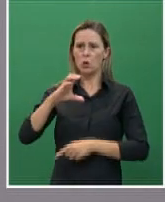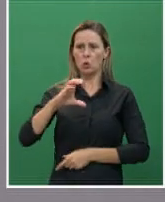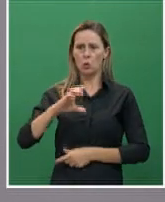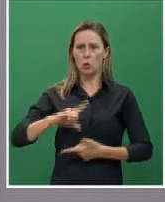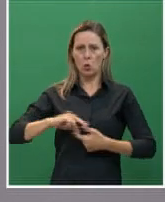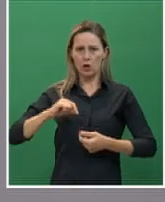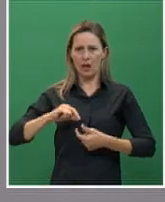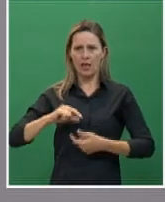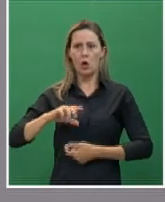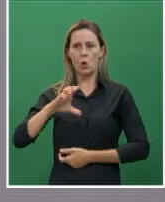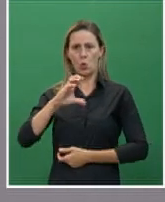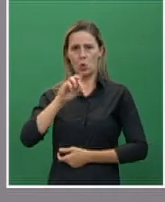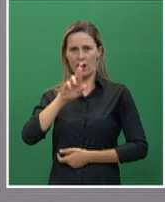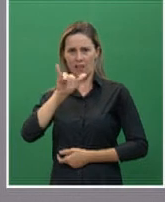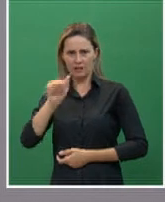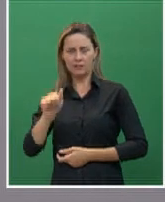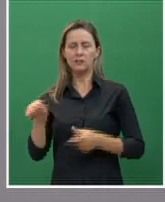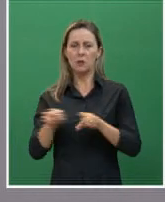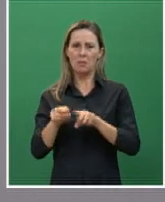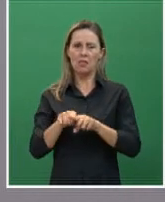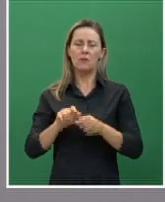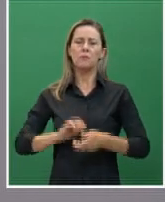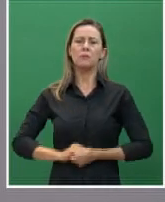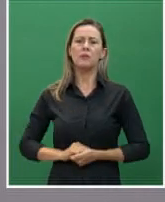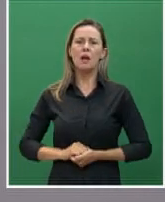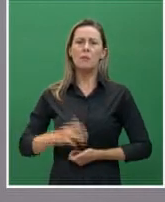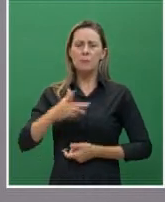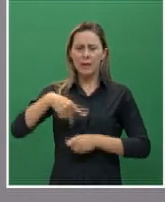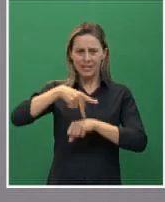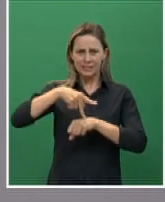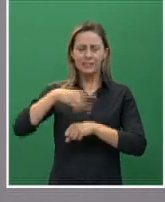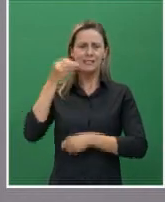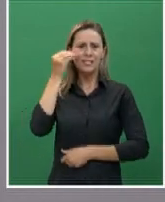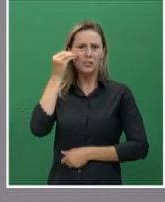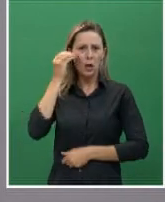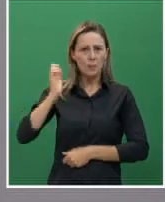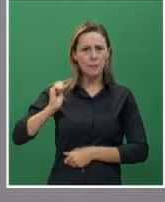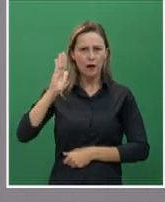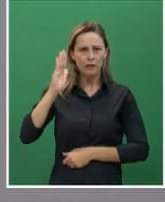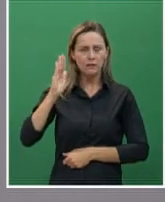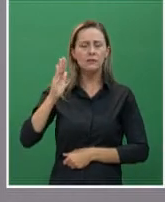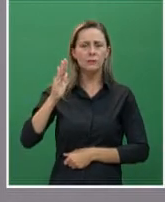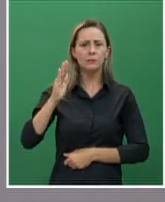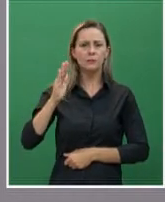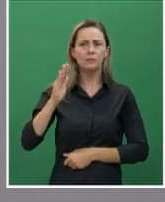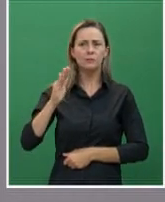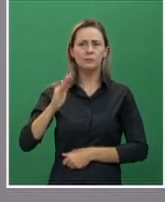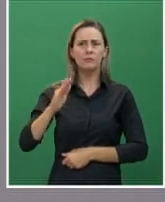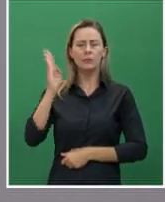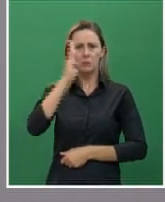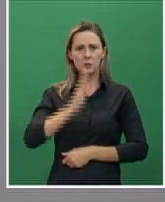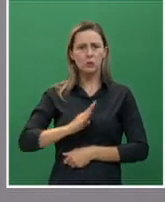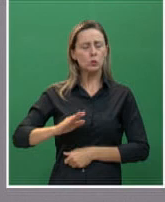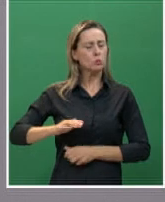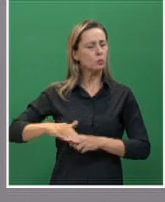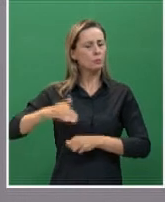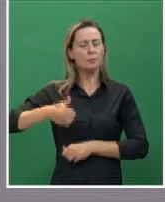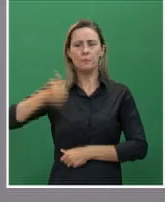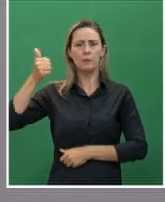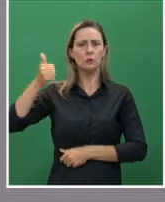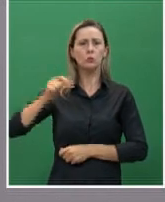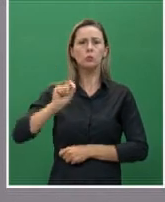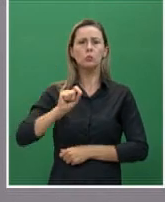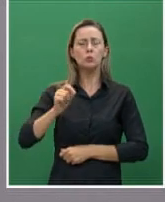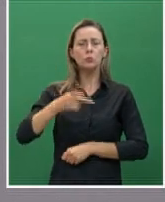Zelândia são faz milagres especialmente Alemanha são países que testaram muito mais do que o Brasil que essa muito mais do que governar o Brasil